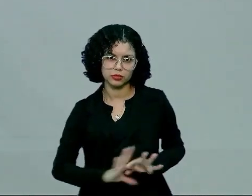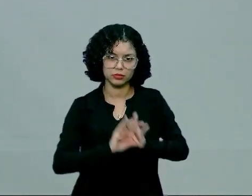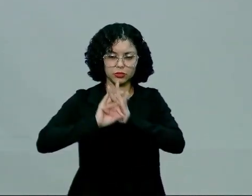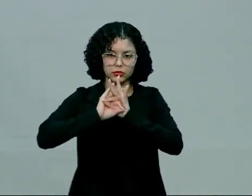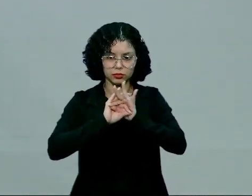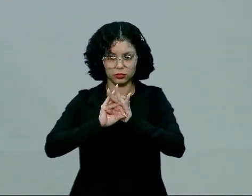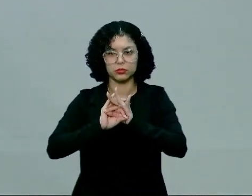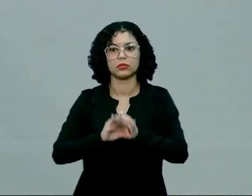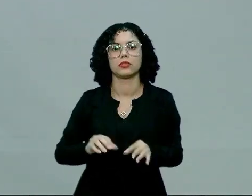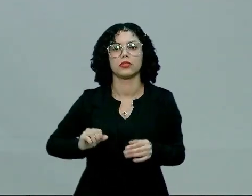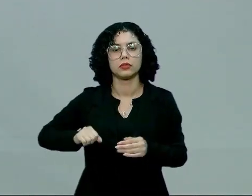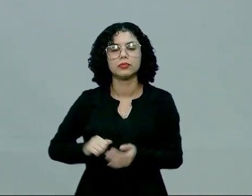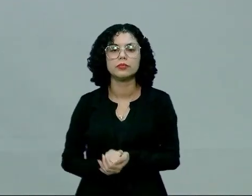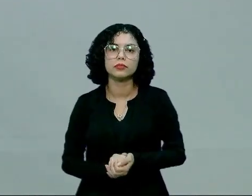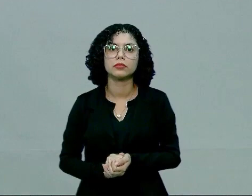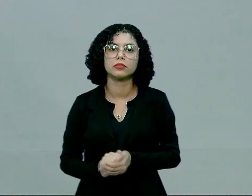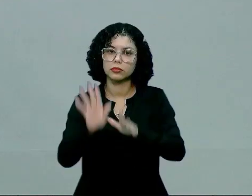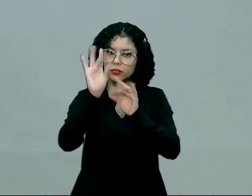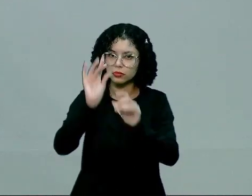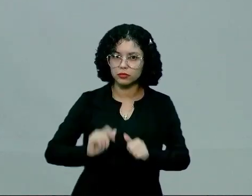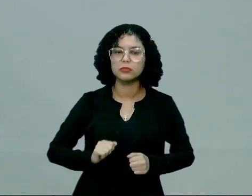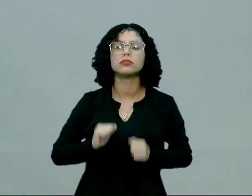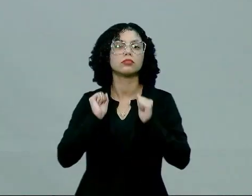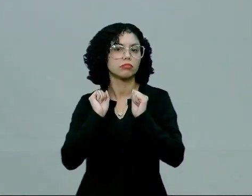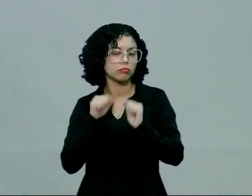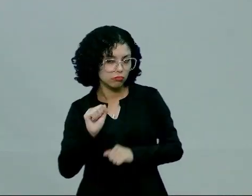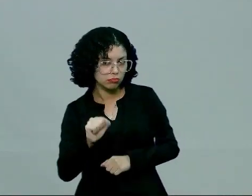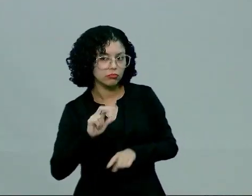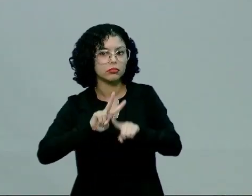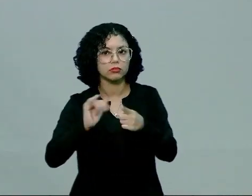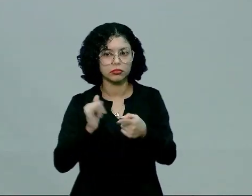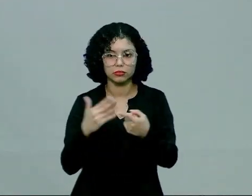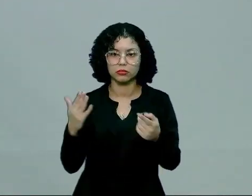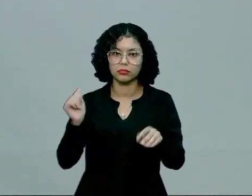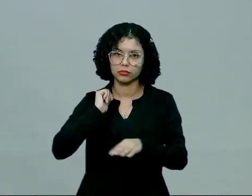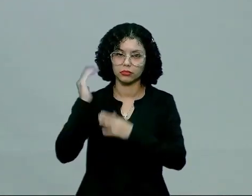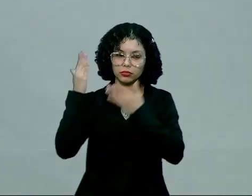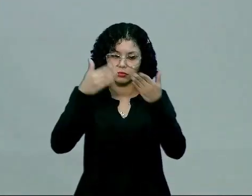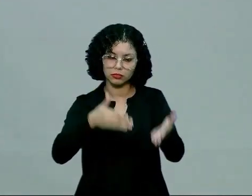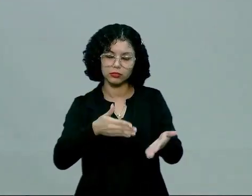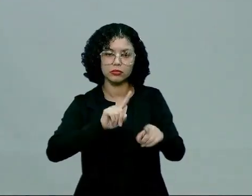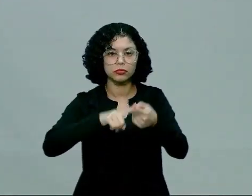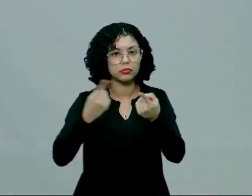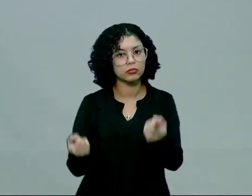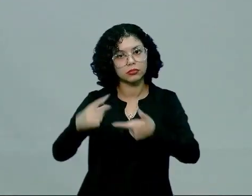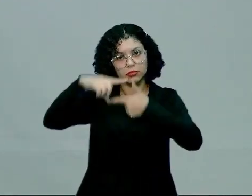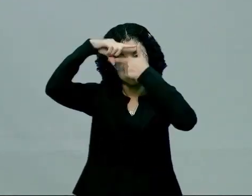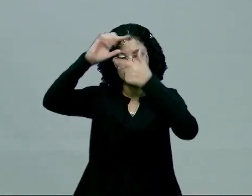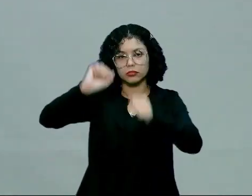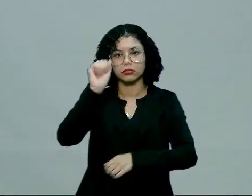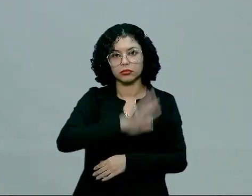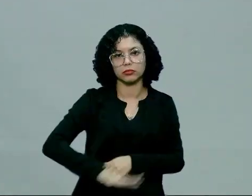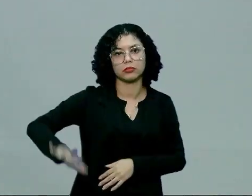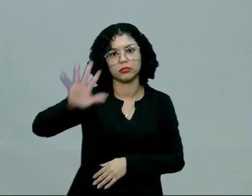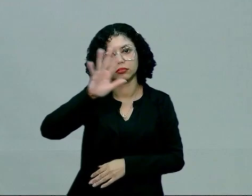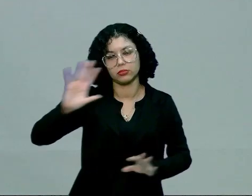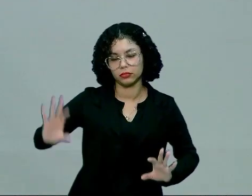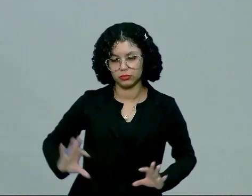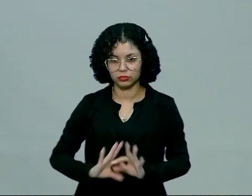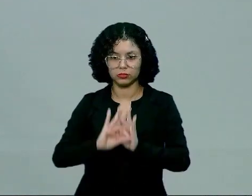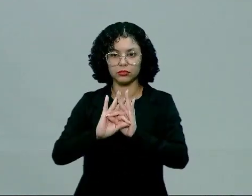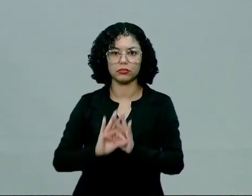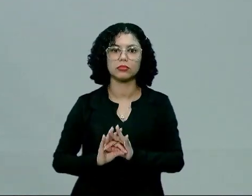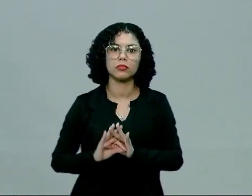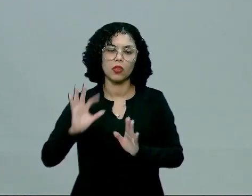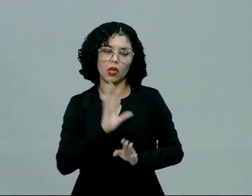muito exacerbada em torcer isso sim vai ter esse direcionamento de alienação mas de forma geral é mais uma correlação